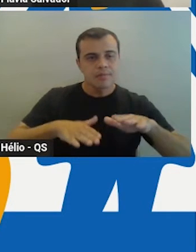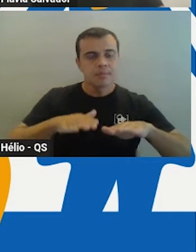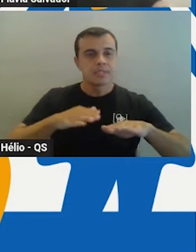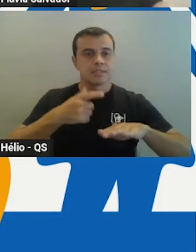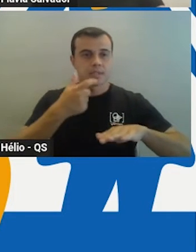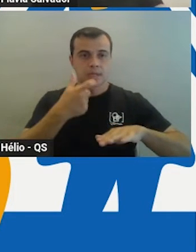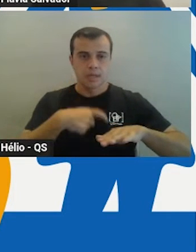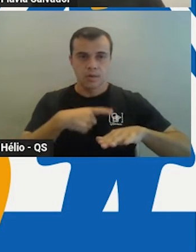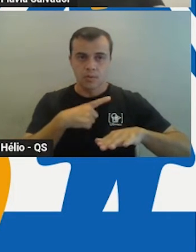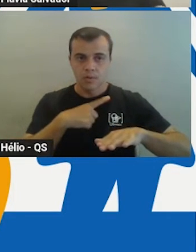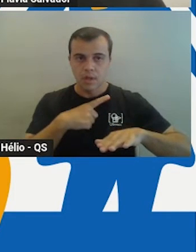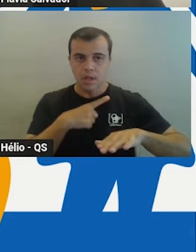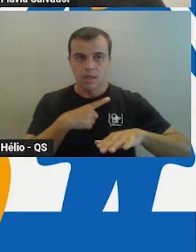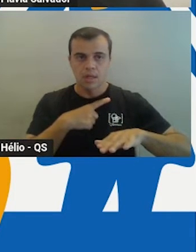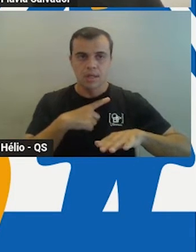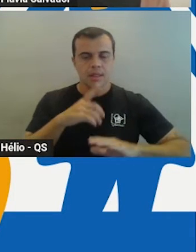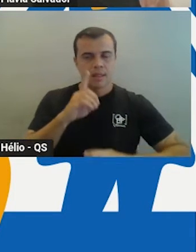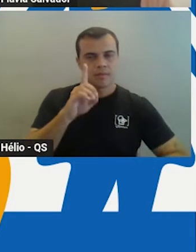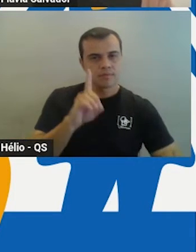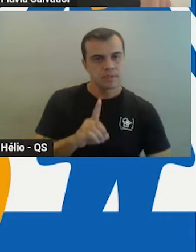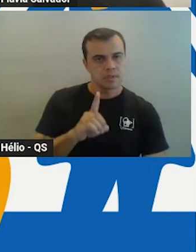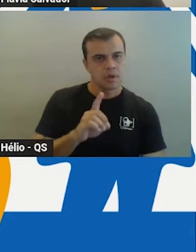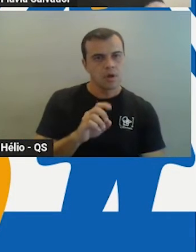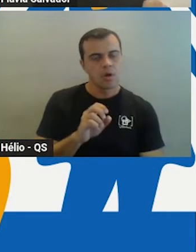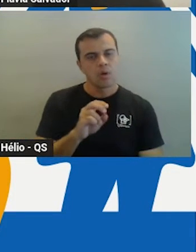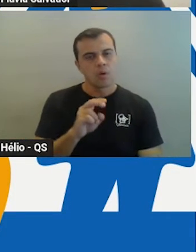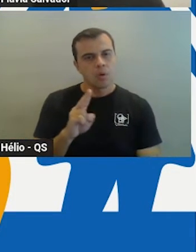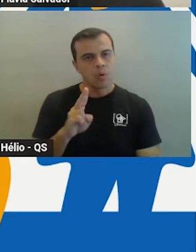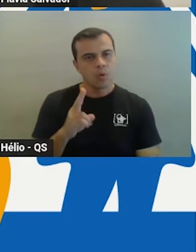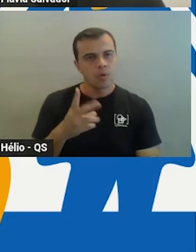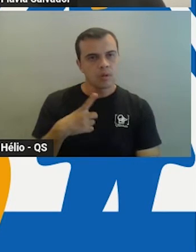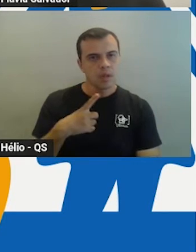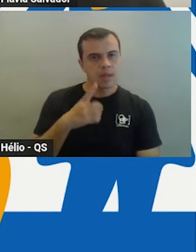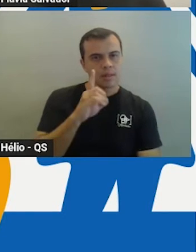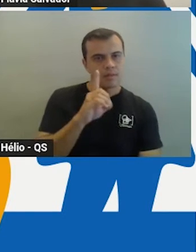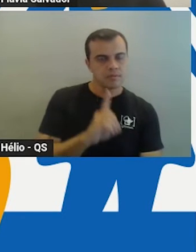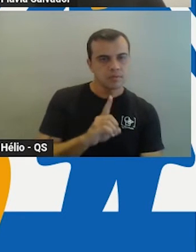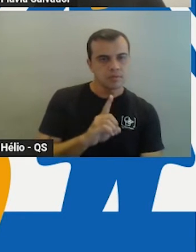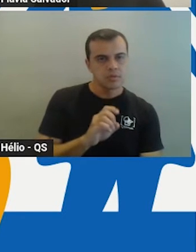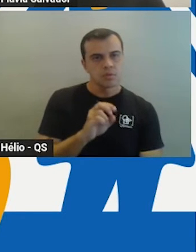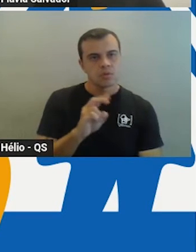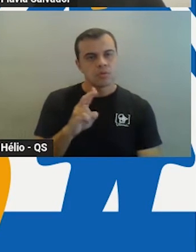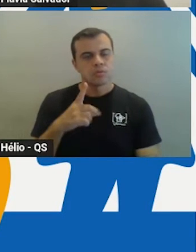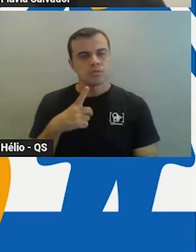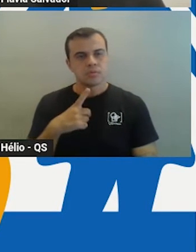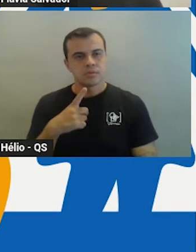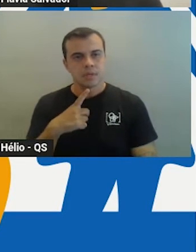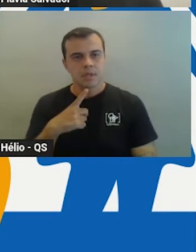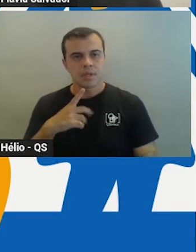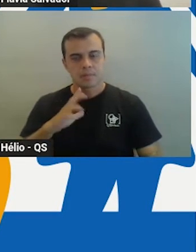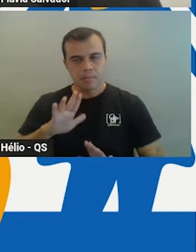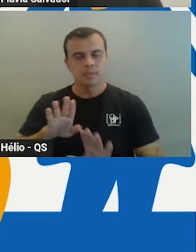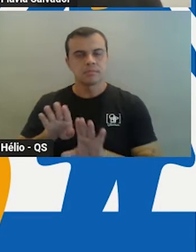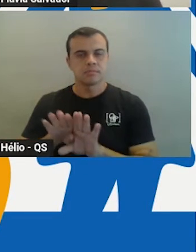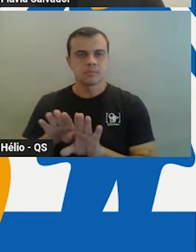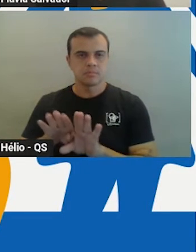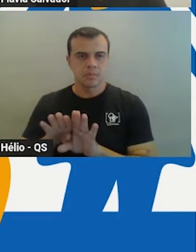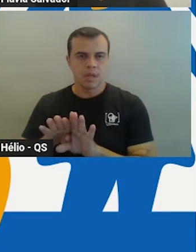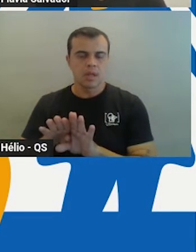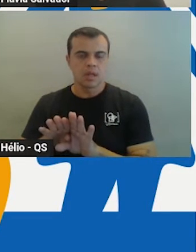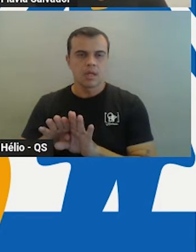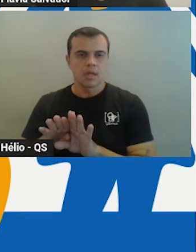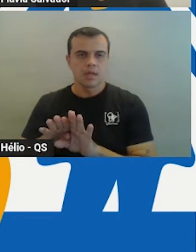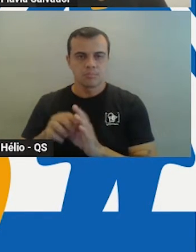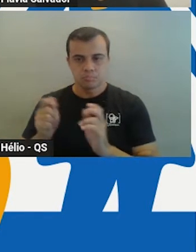você tem uma condição de deficiência, se você tem uma deficiência, se você tem um transtorno, mas você tem a possibilidade de